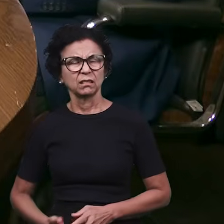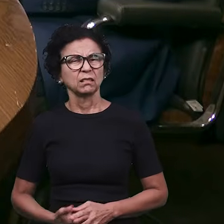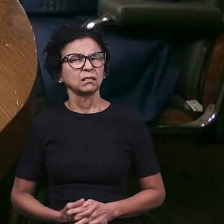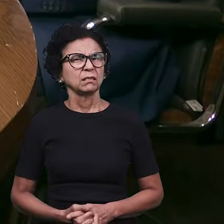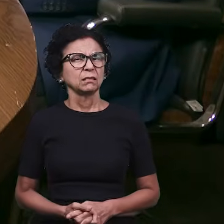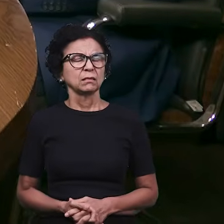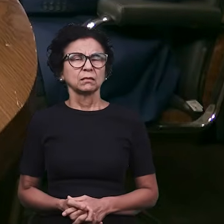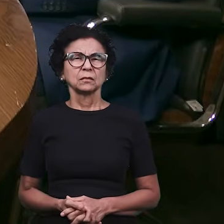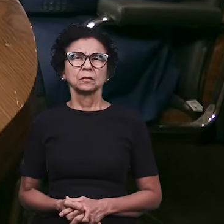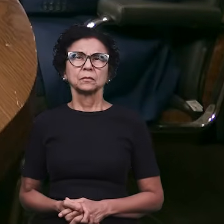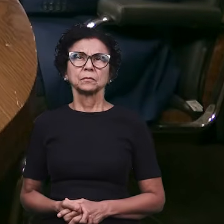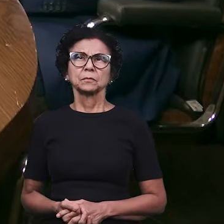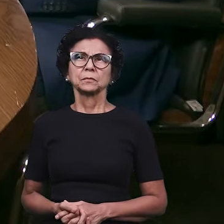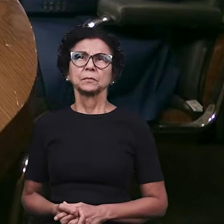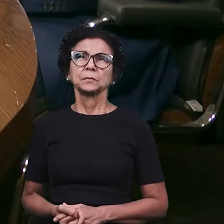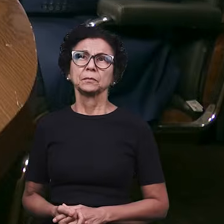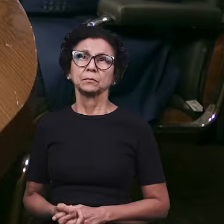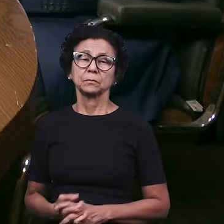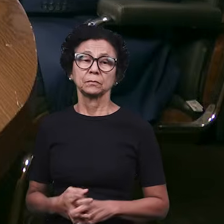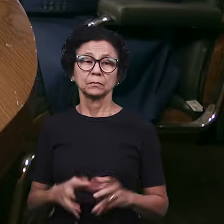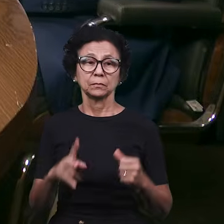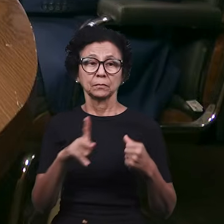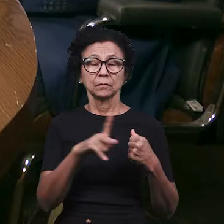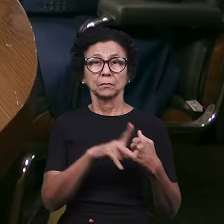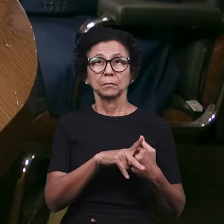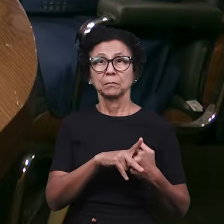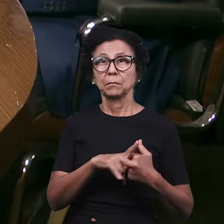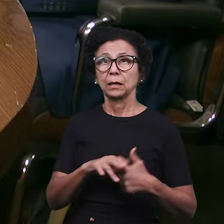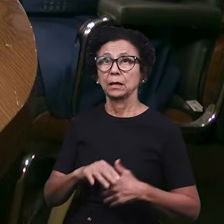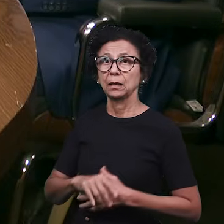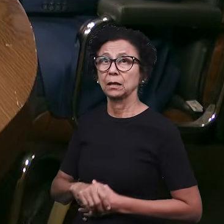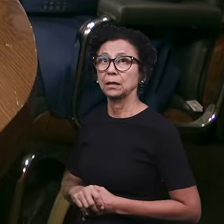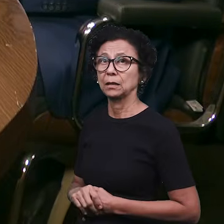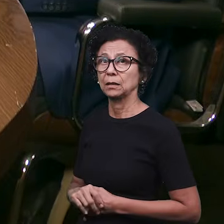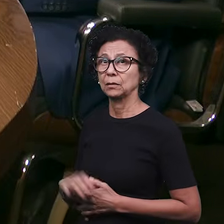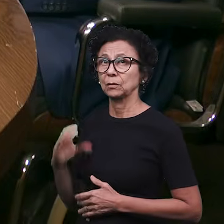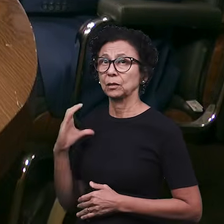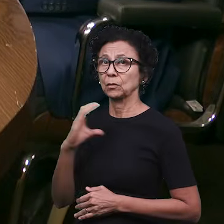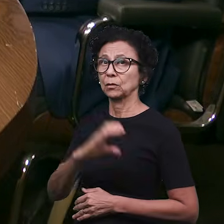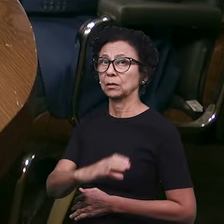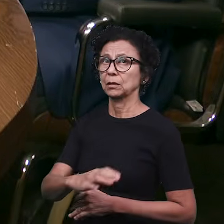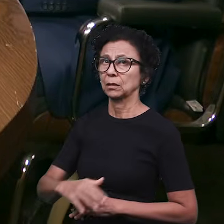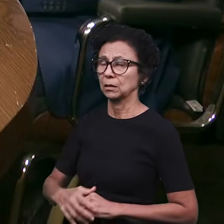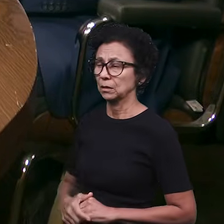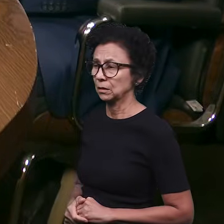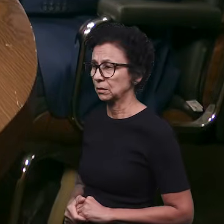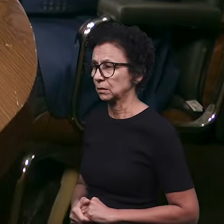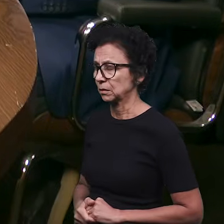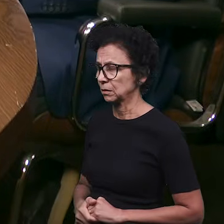E Pedro ali diante de Cornélio, ele confessou, sai rapaz, não ajoelha diante de mim não, que eu sou homem.